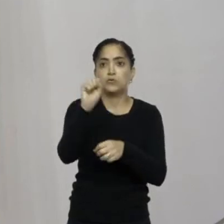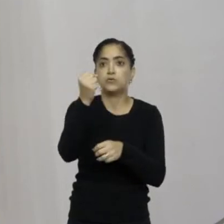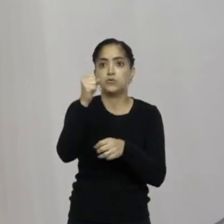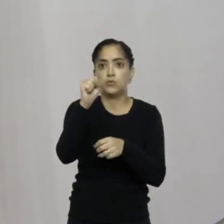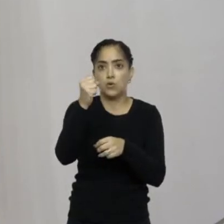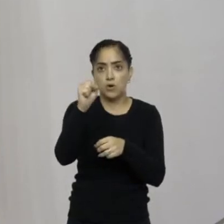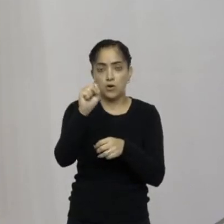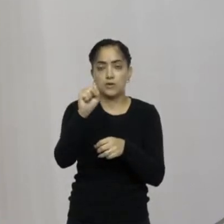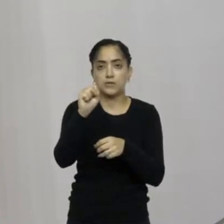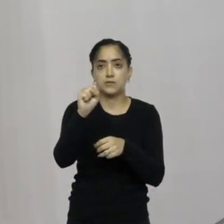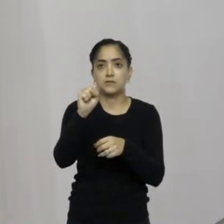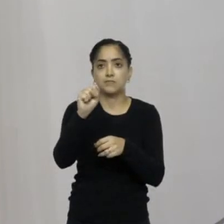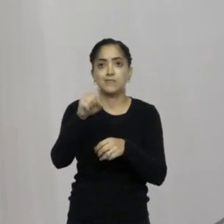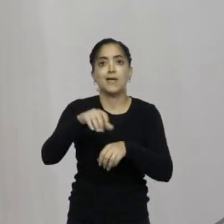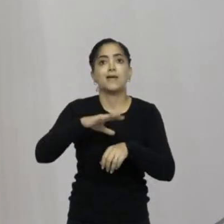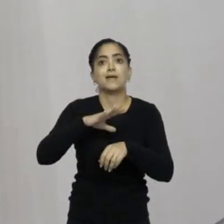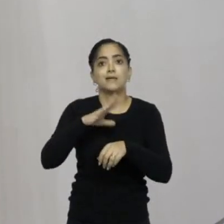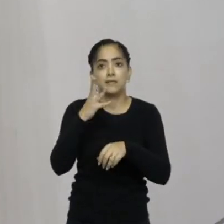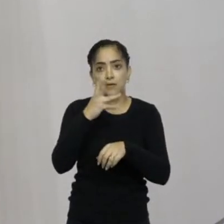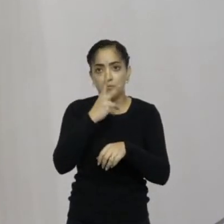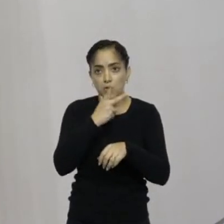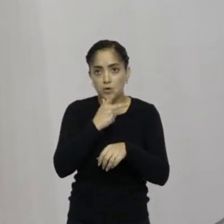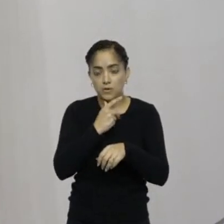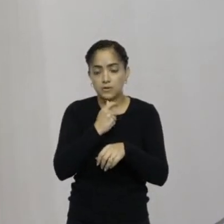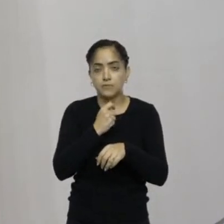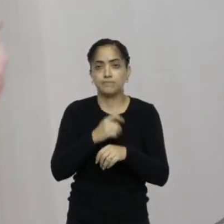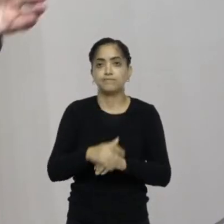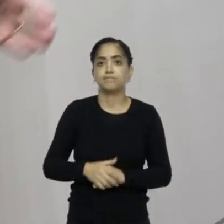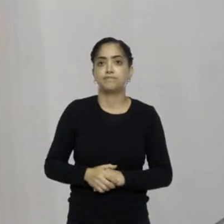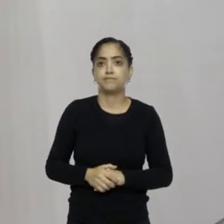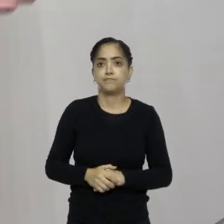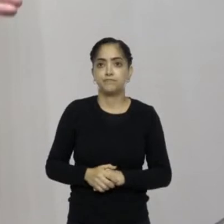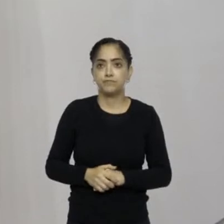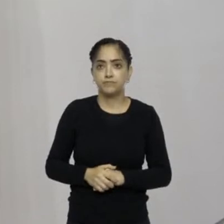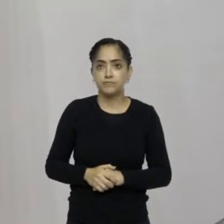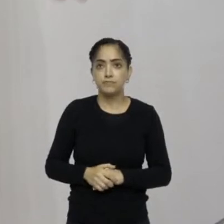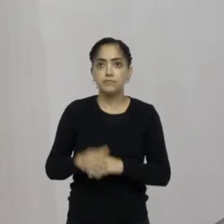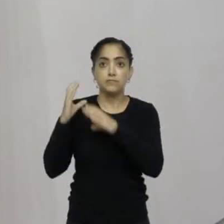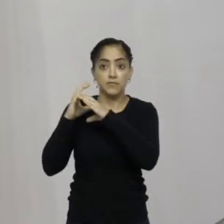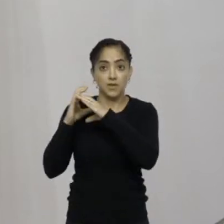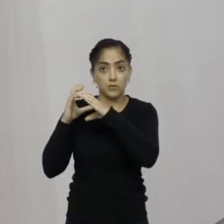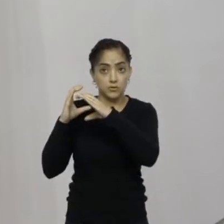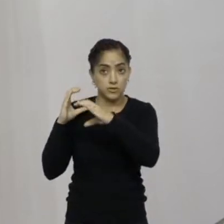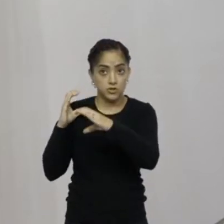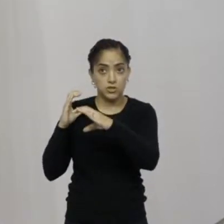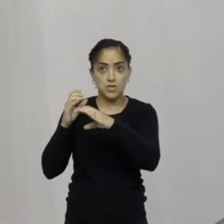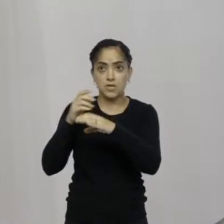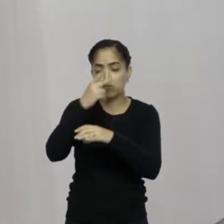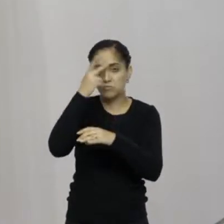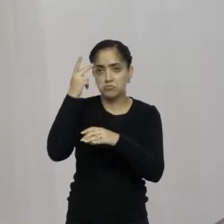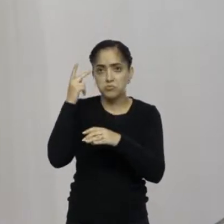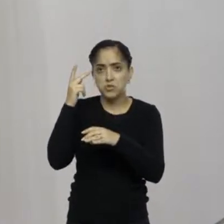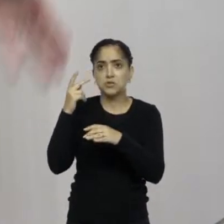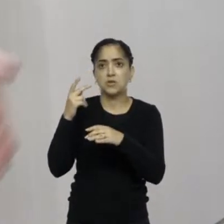no rio. E os engenheiros vieram lá e disseram, não, você pode fechar, não tem problema nenhum. Tanto é que em 15